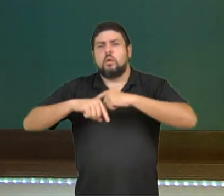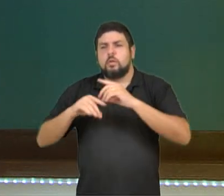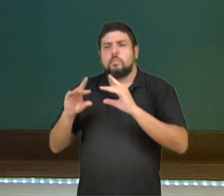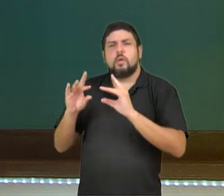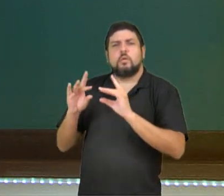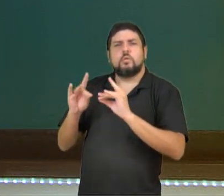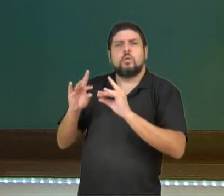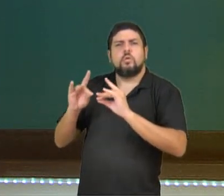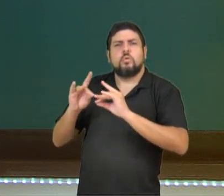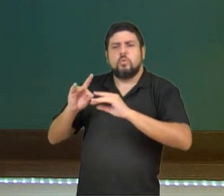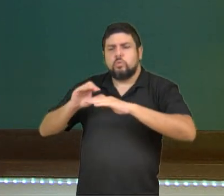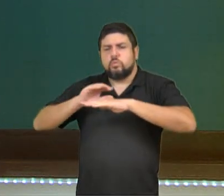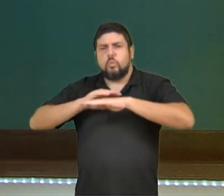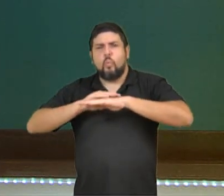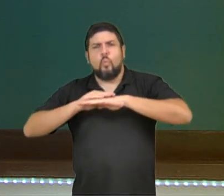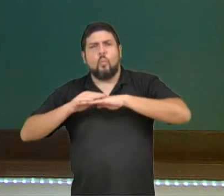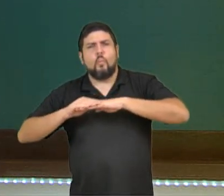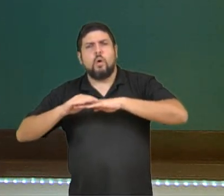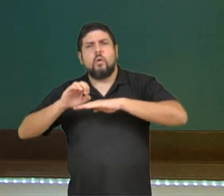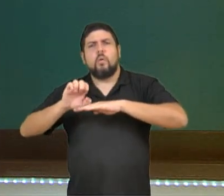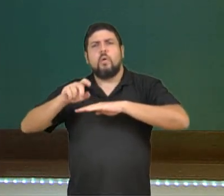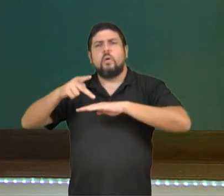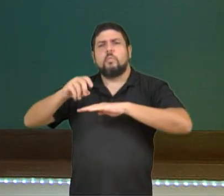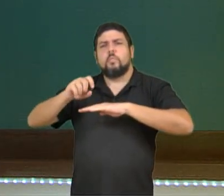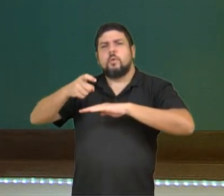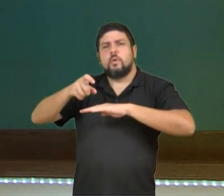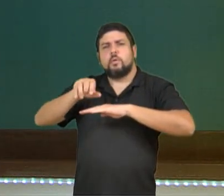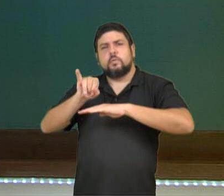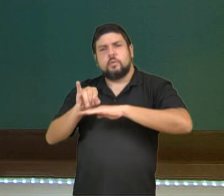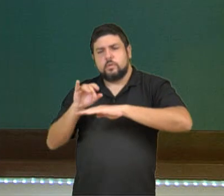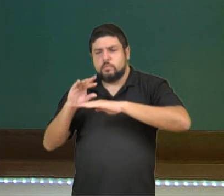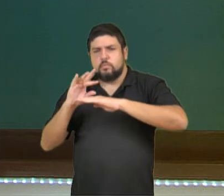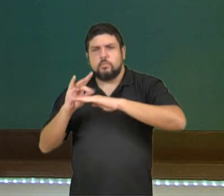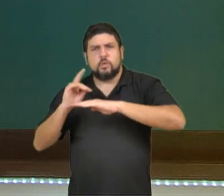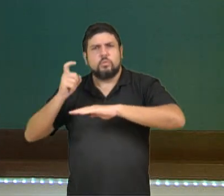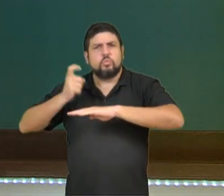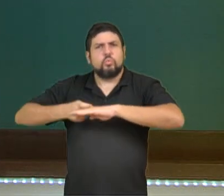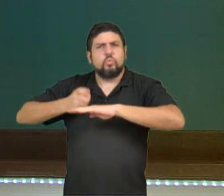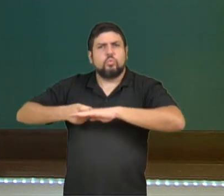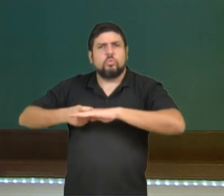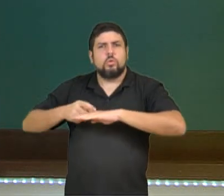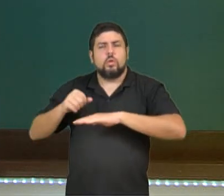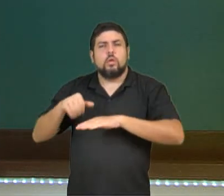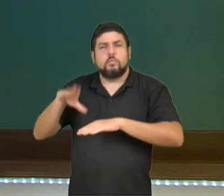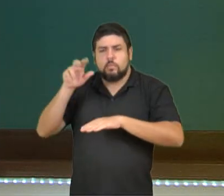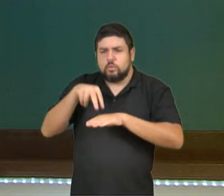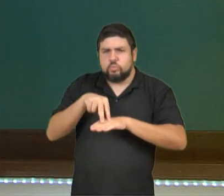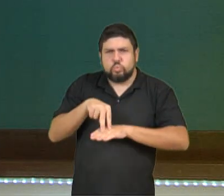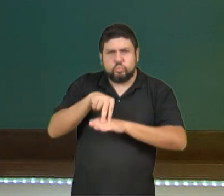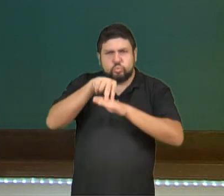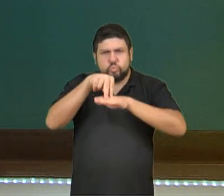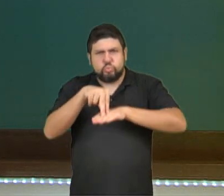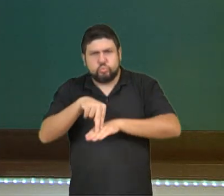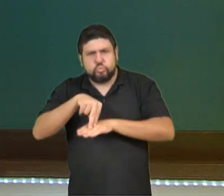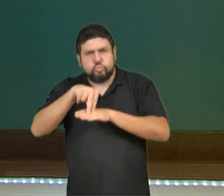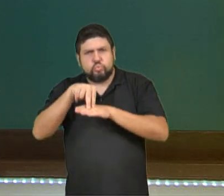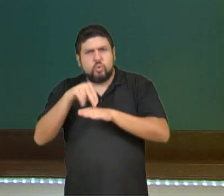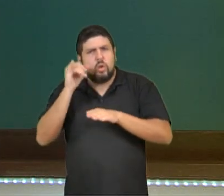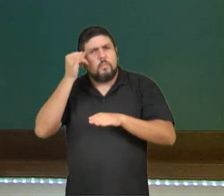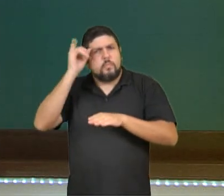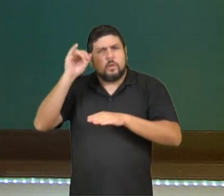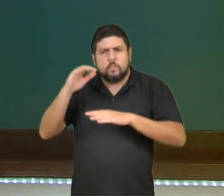quê? Para a durabilidade ser maior e para que a prancha fique cada vez mais com menos perigo de impacto e